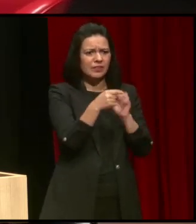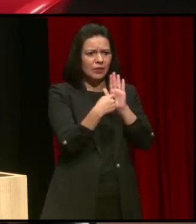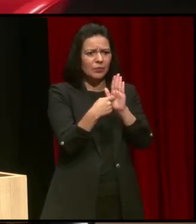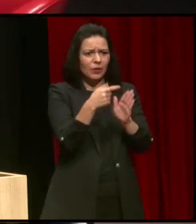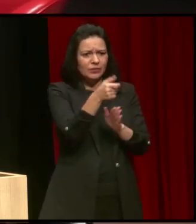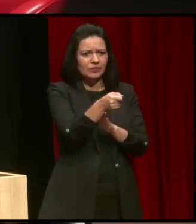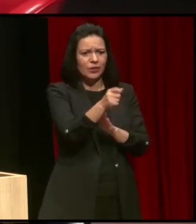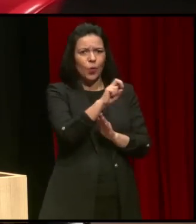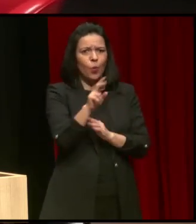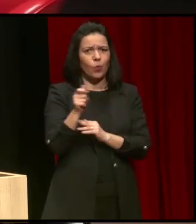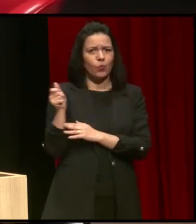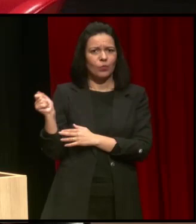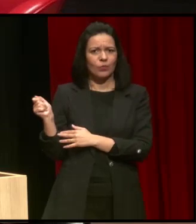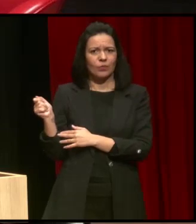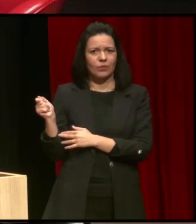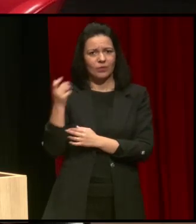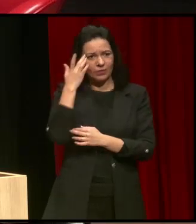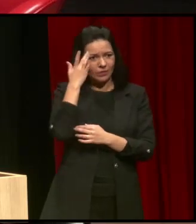vocês assim, ok.